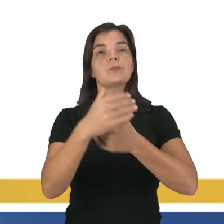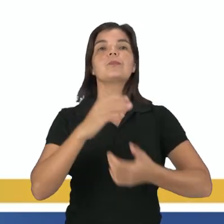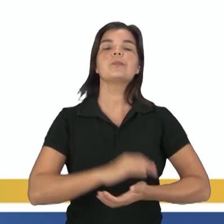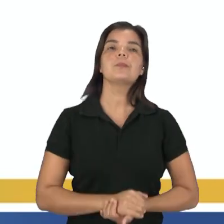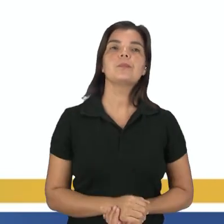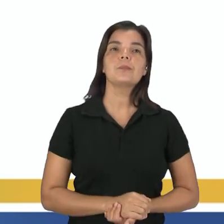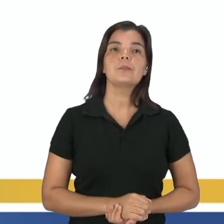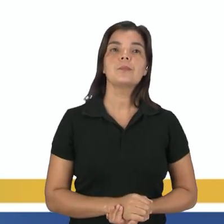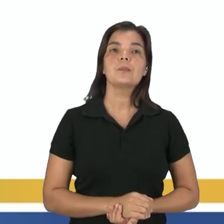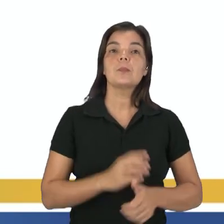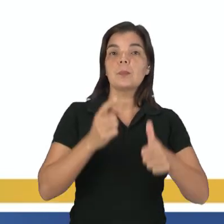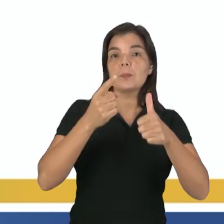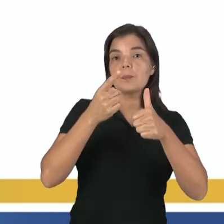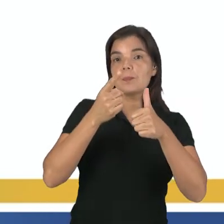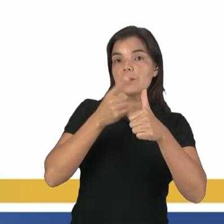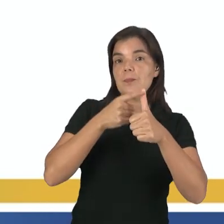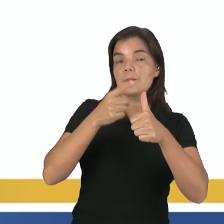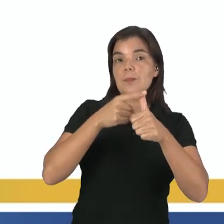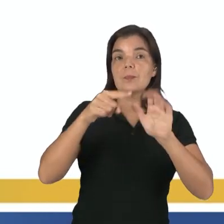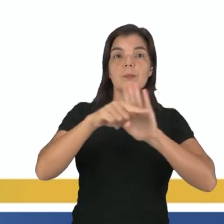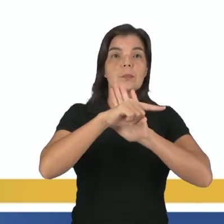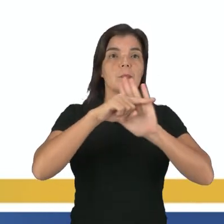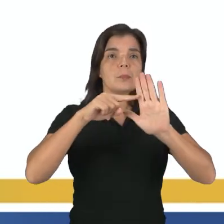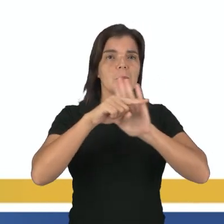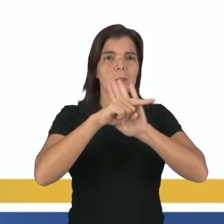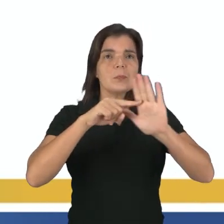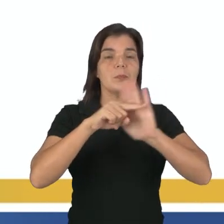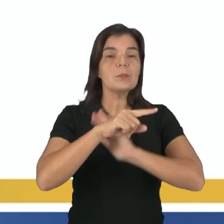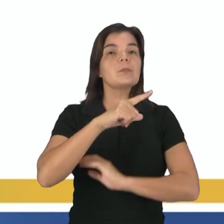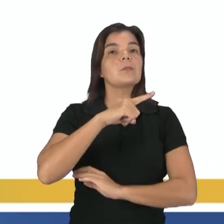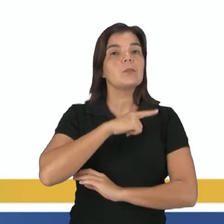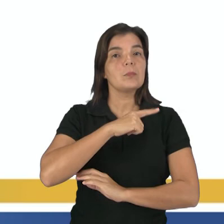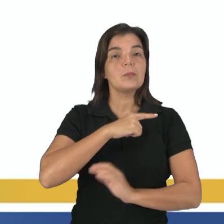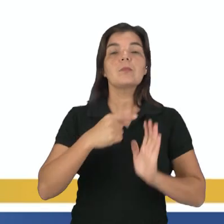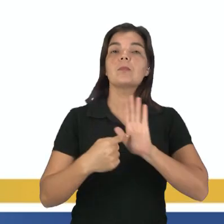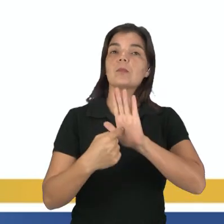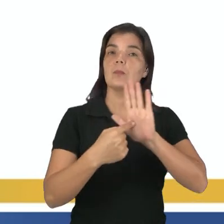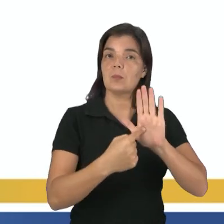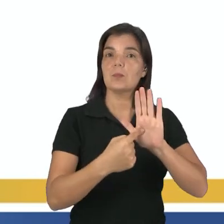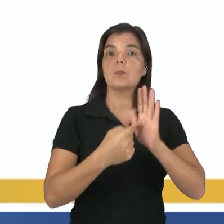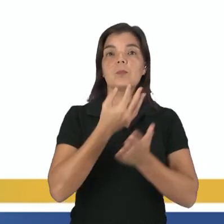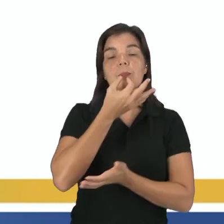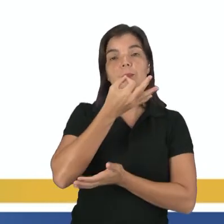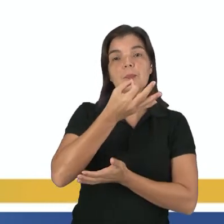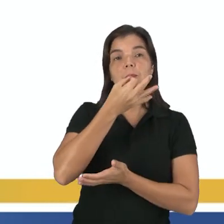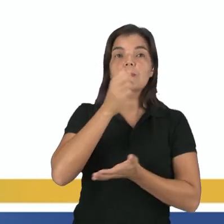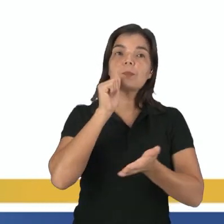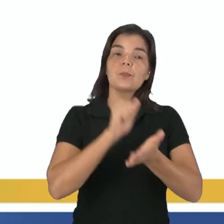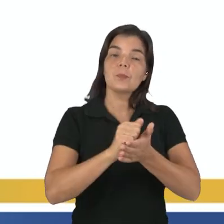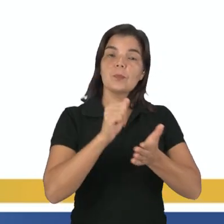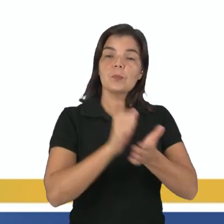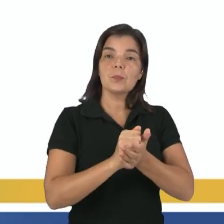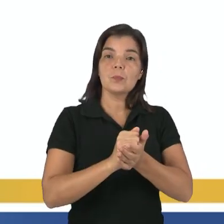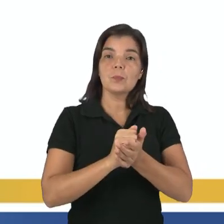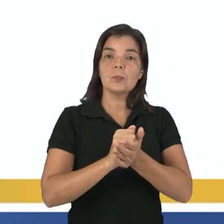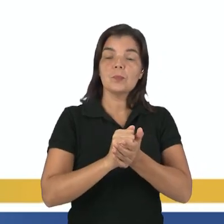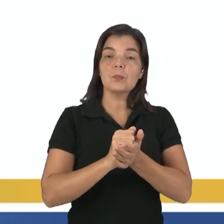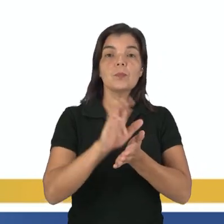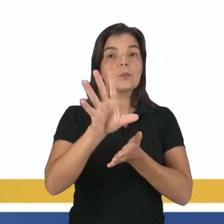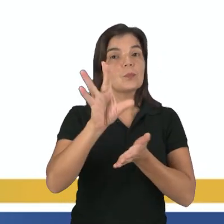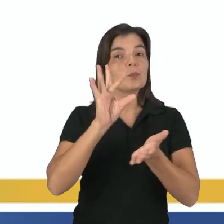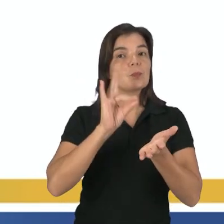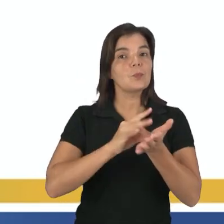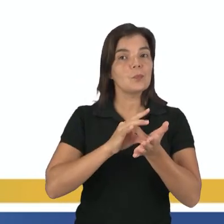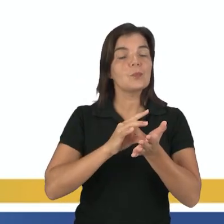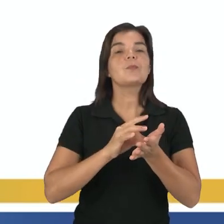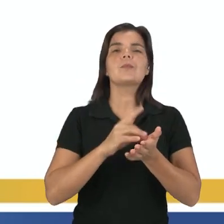borboletas. Outra pergunta para a gente finalizar. Na primeira linha do texto, há uma expressão que indica uma opinião do